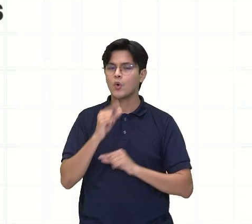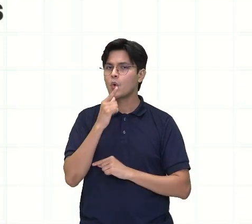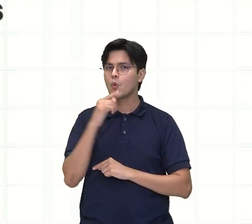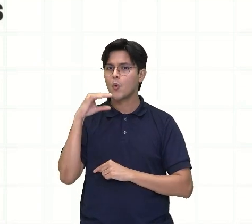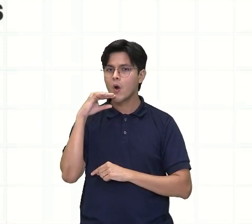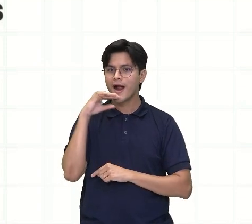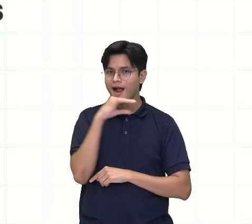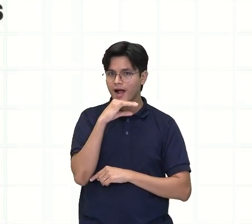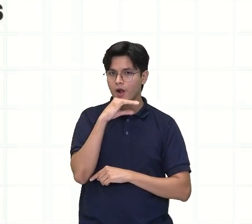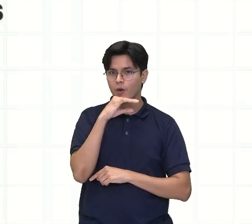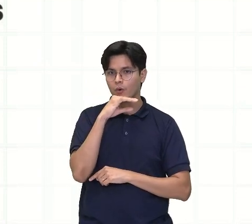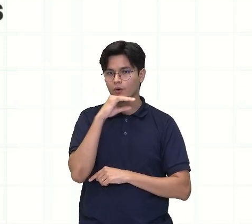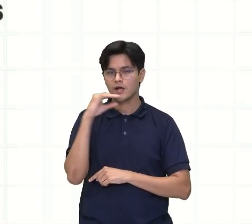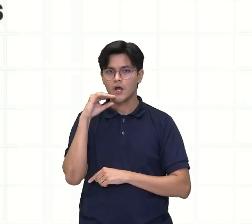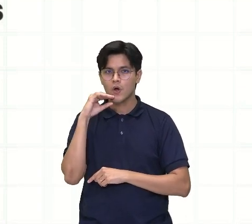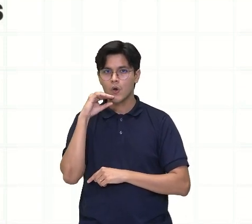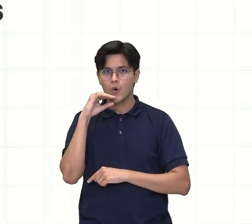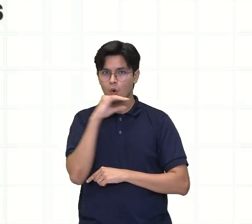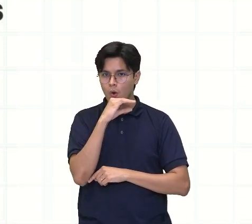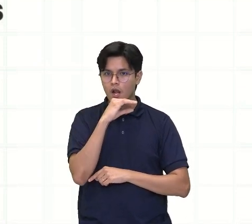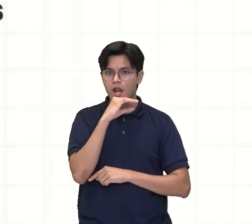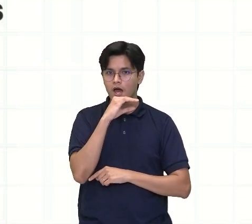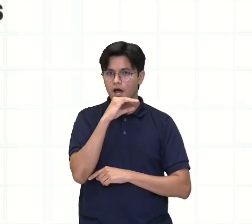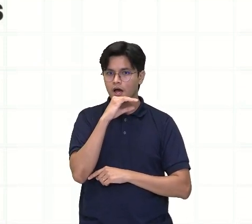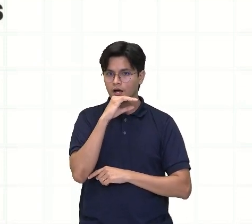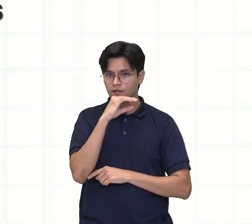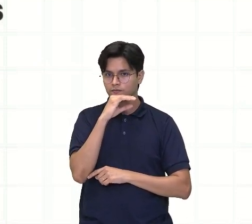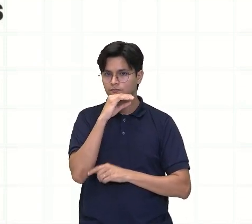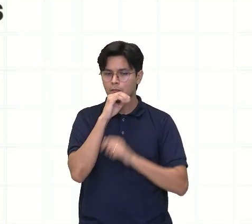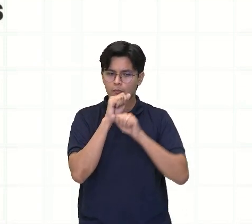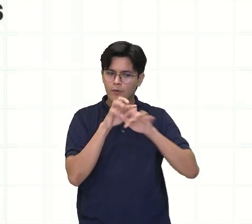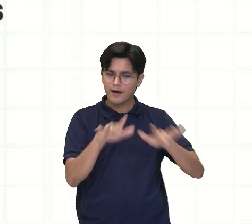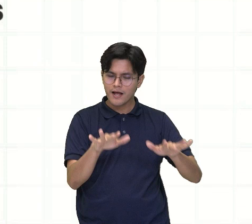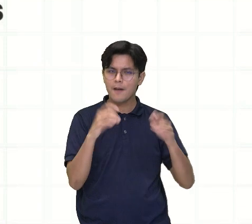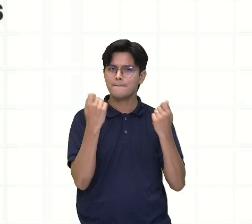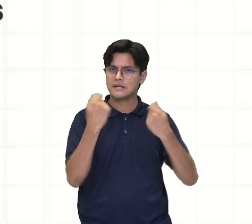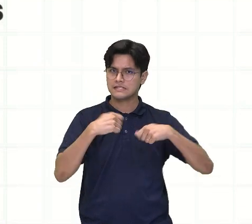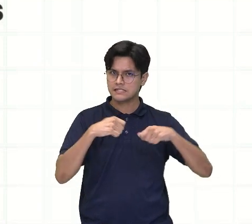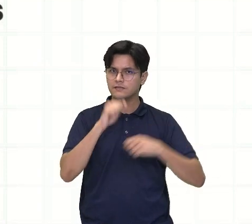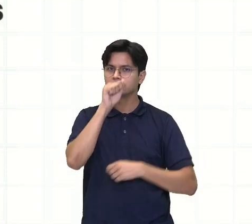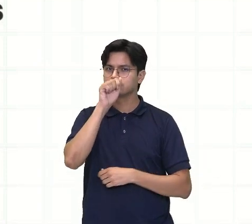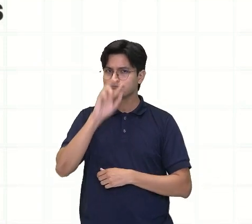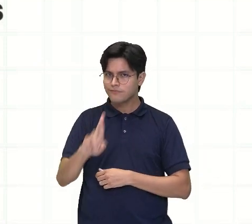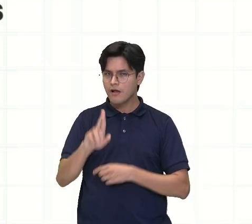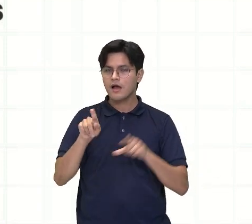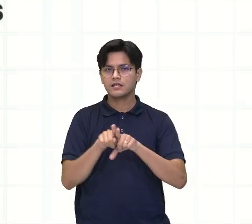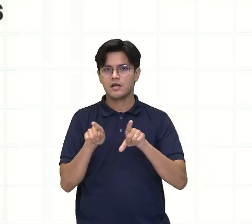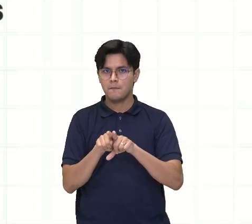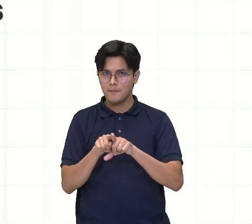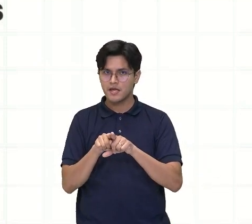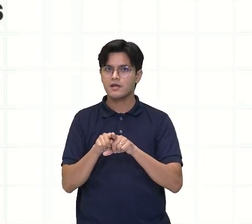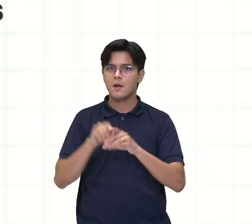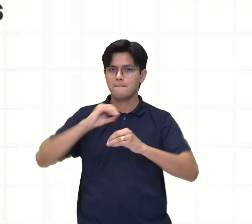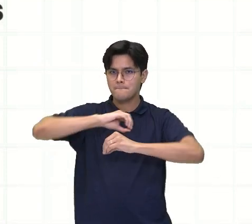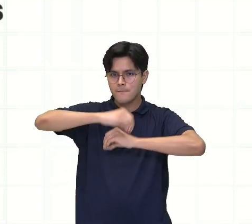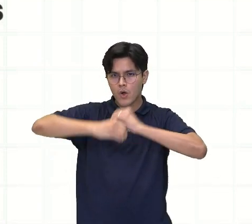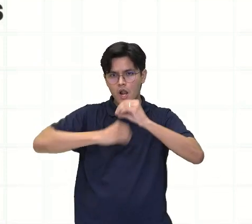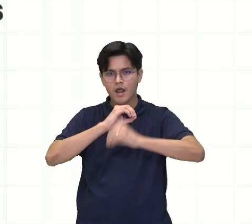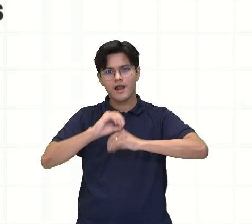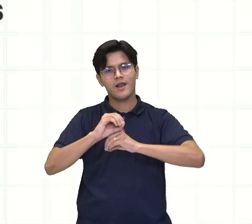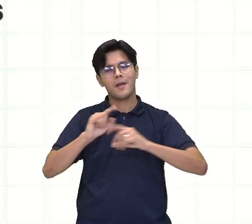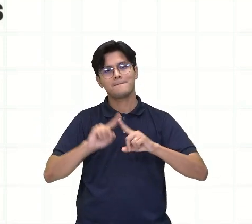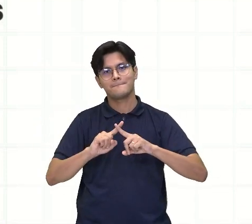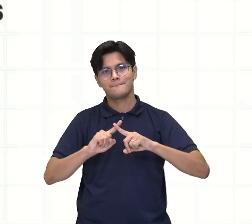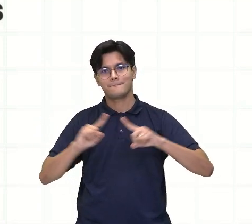do ar e das moléculas para se propagar. A partir do momento que ele encontra